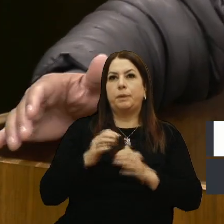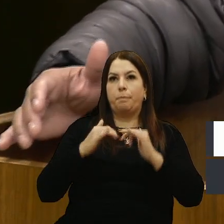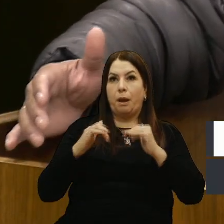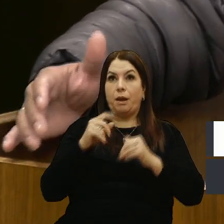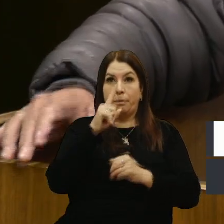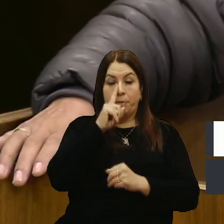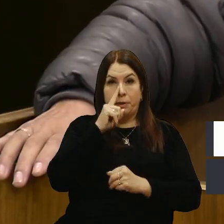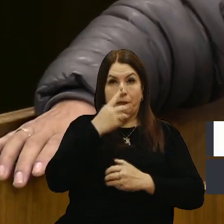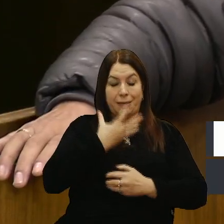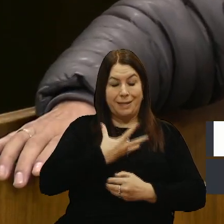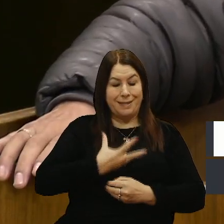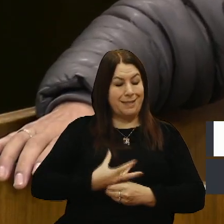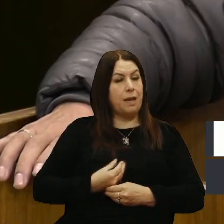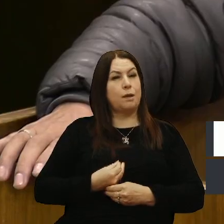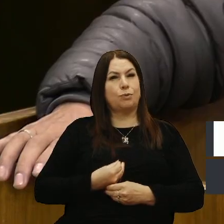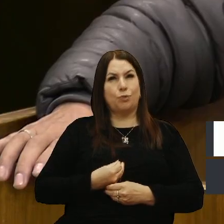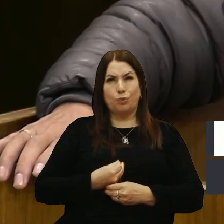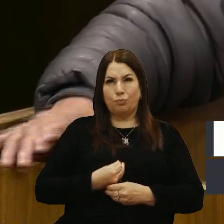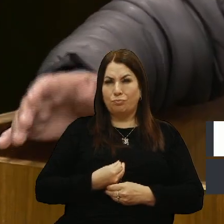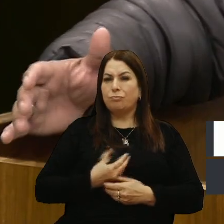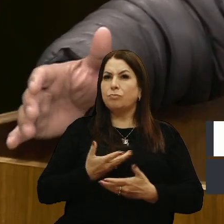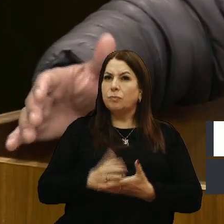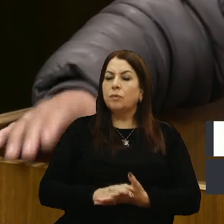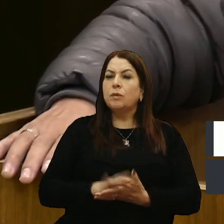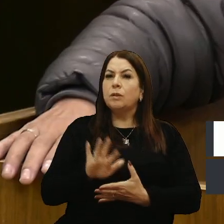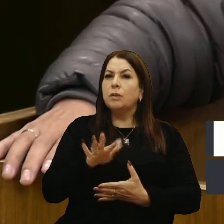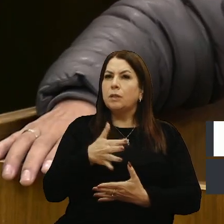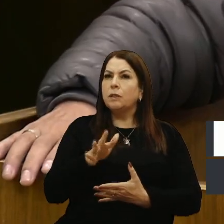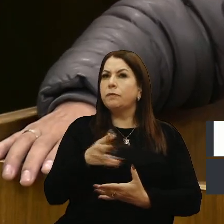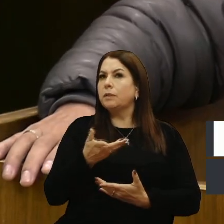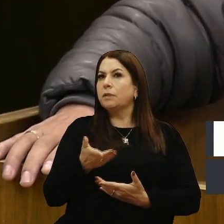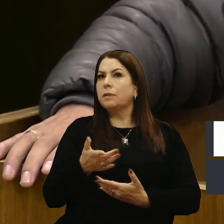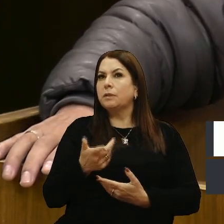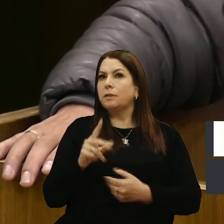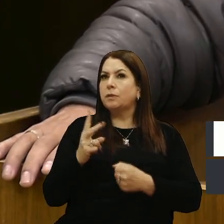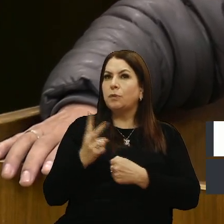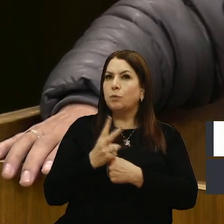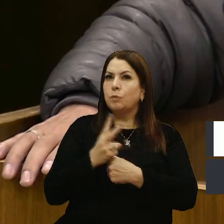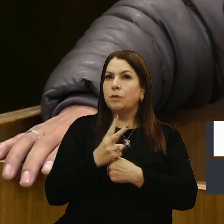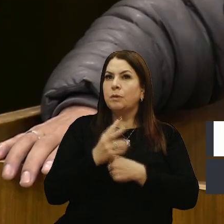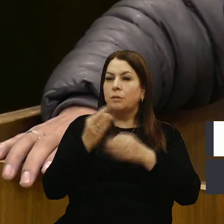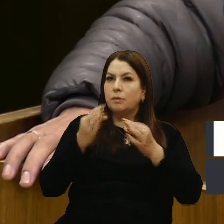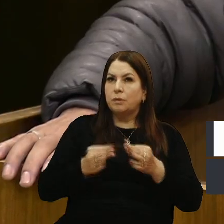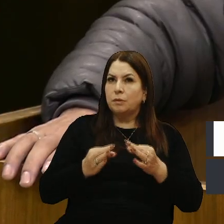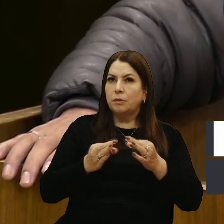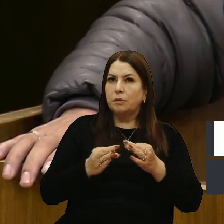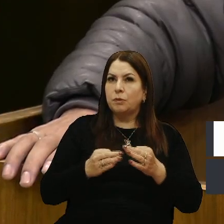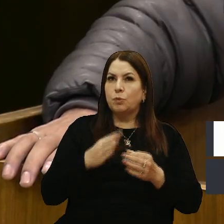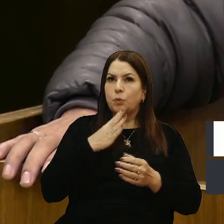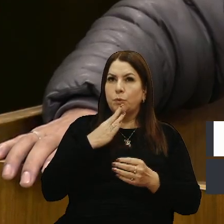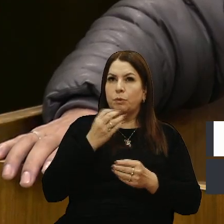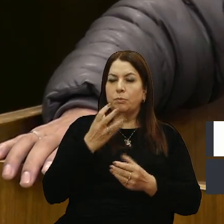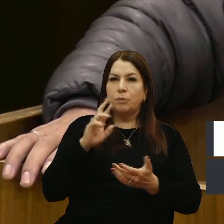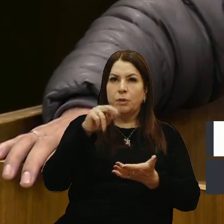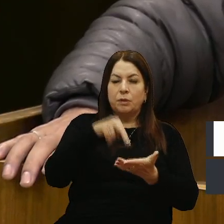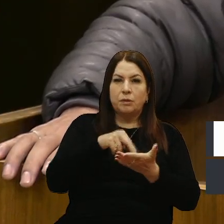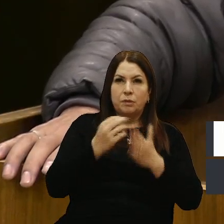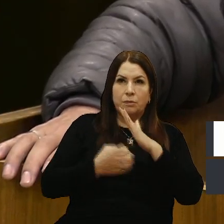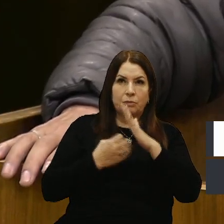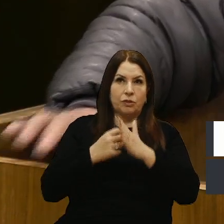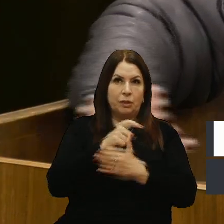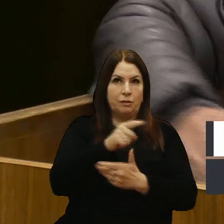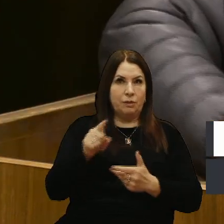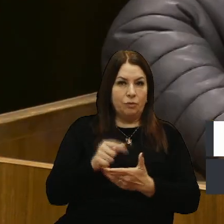risco, cansaço extremo e muitas vezes sem proteção adequada. Eu que conheço bem a realidade das empresas